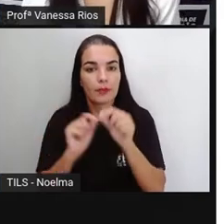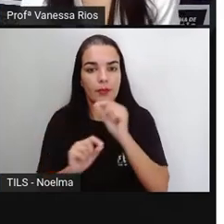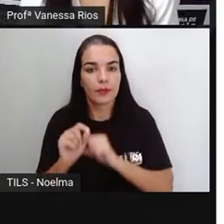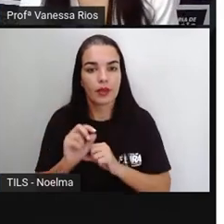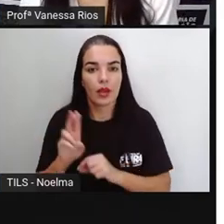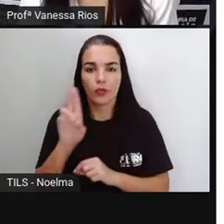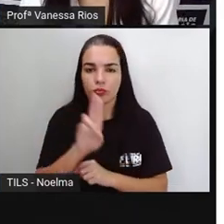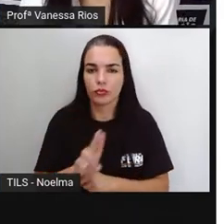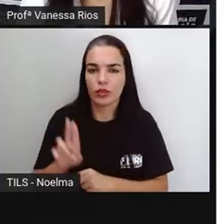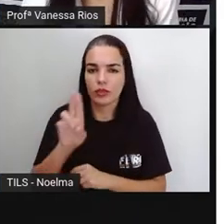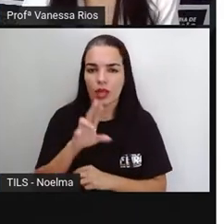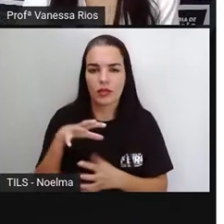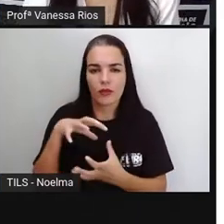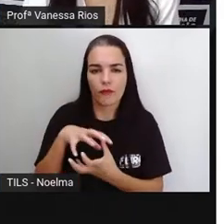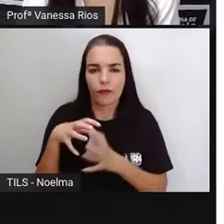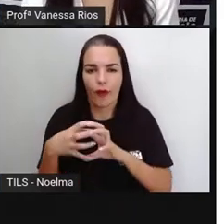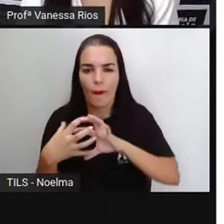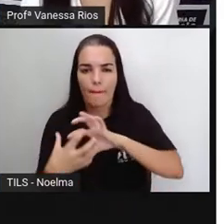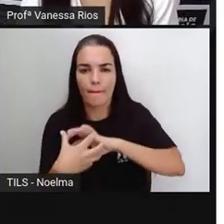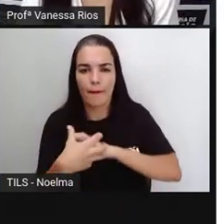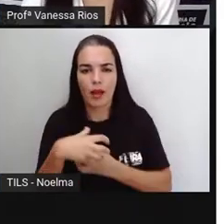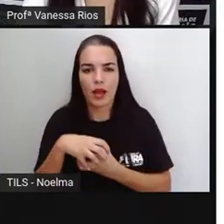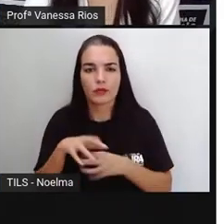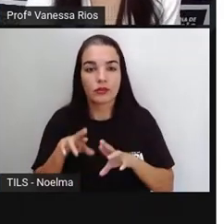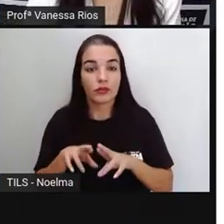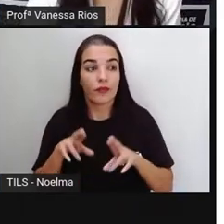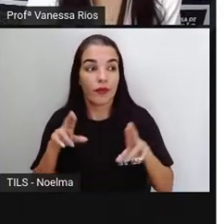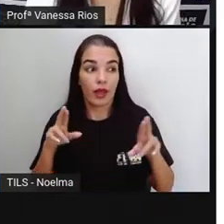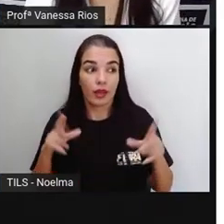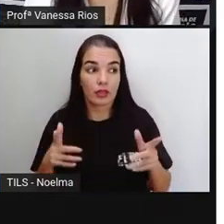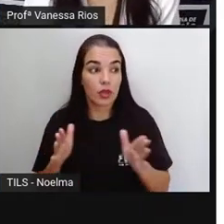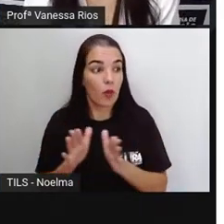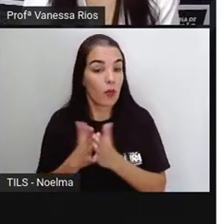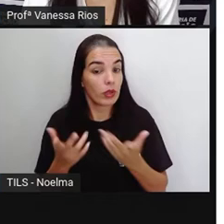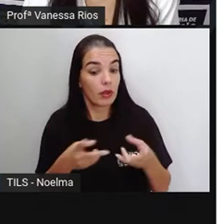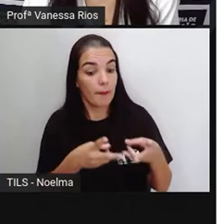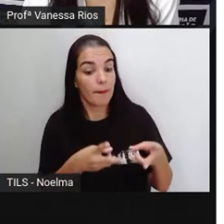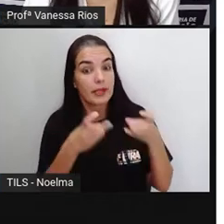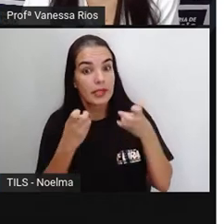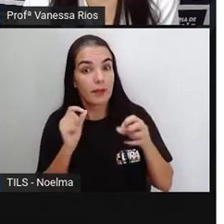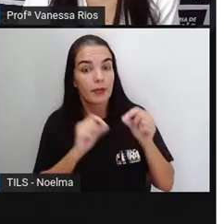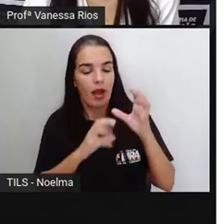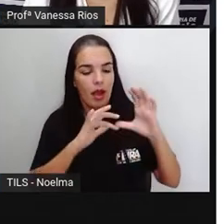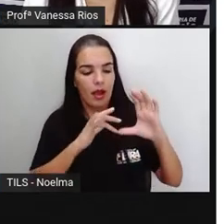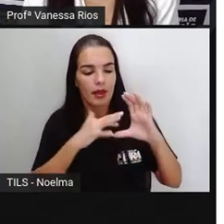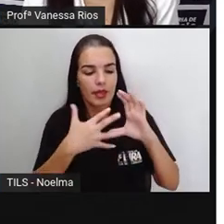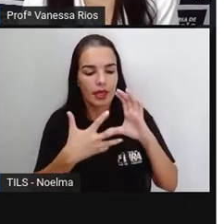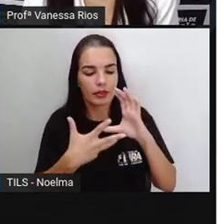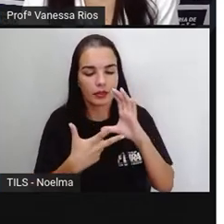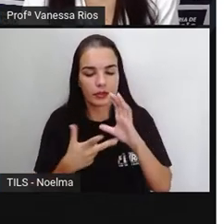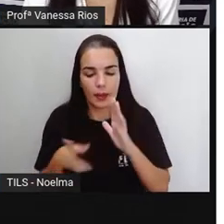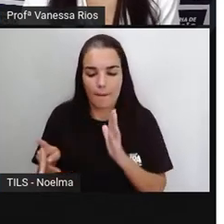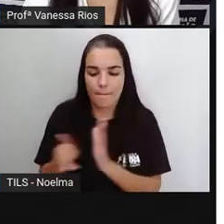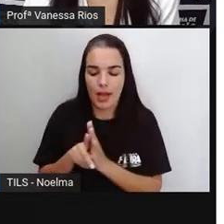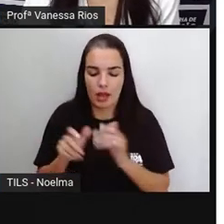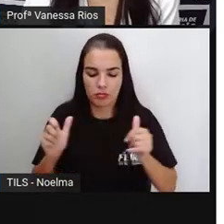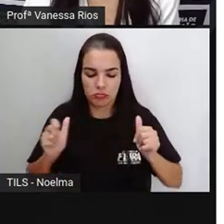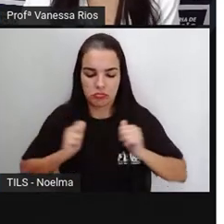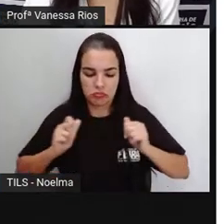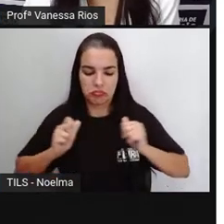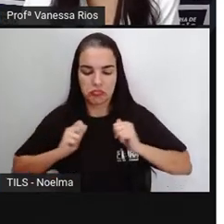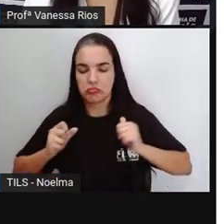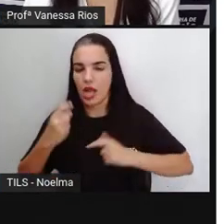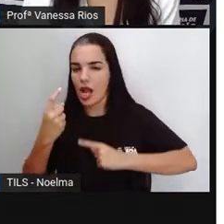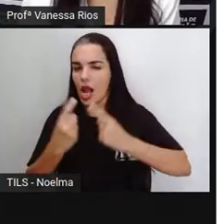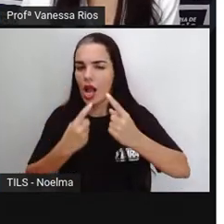utilidade, formatos, né, diferentes, quando a gente percebe as características que são particulares de cada